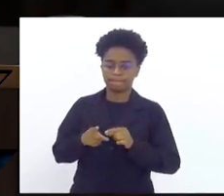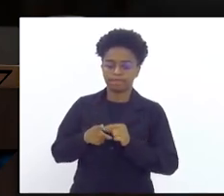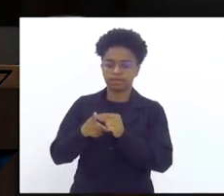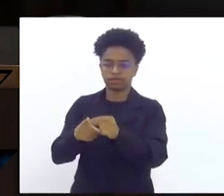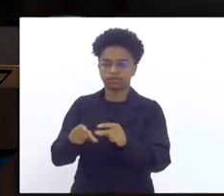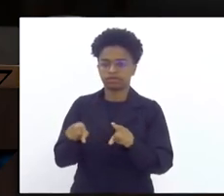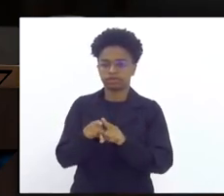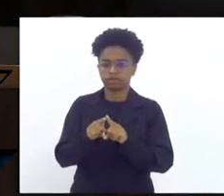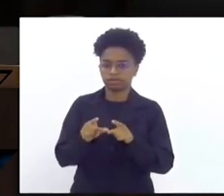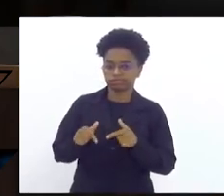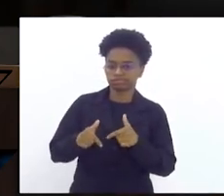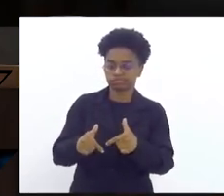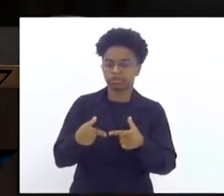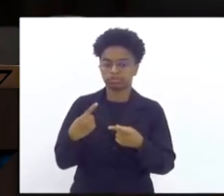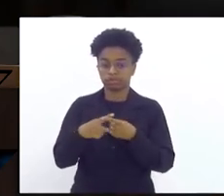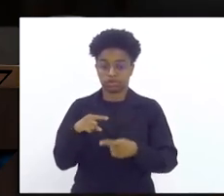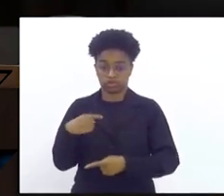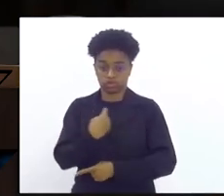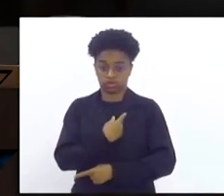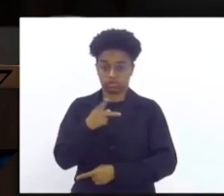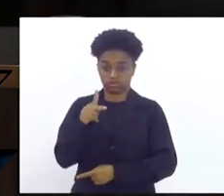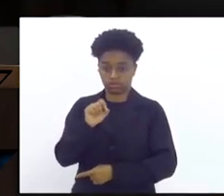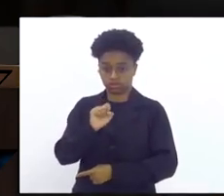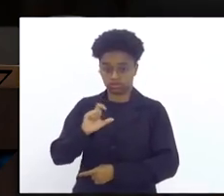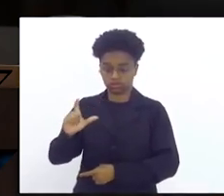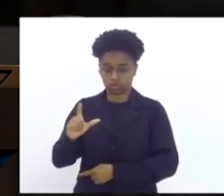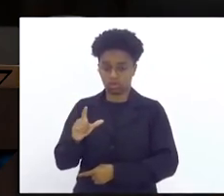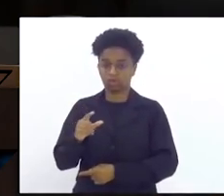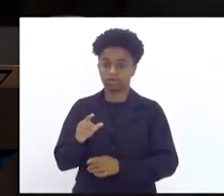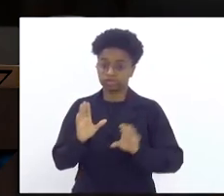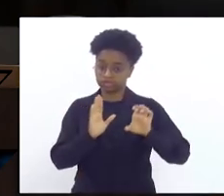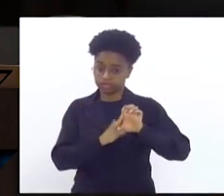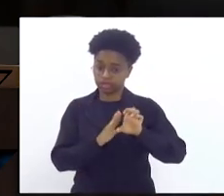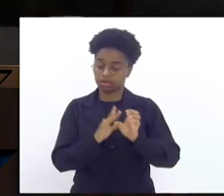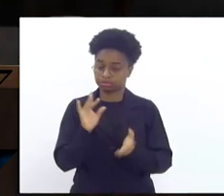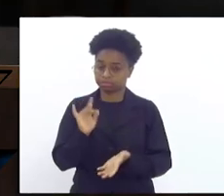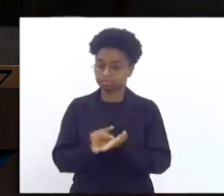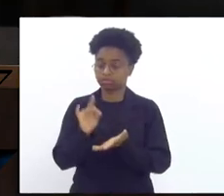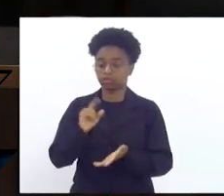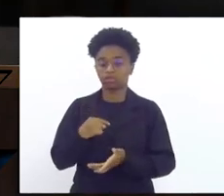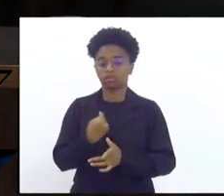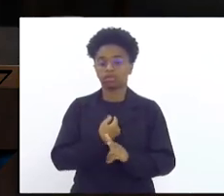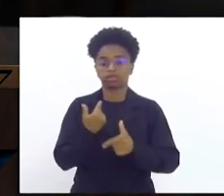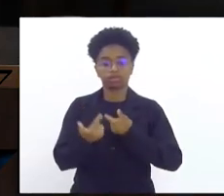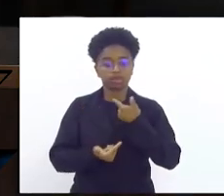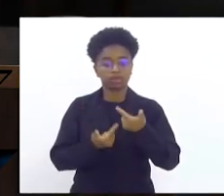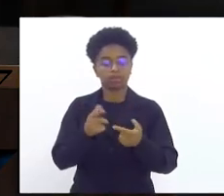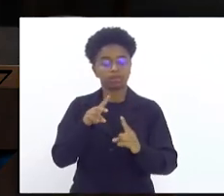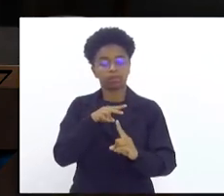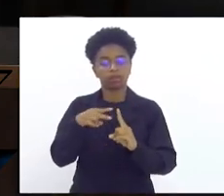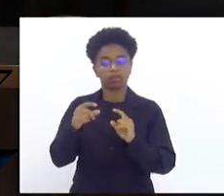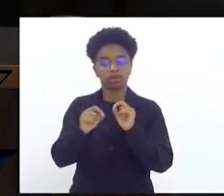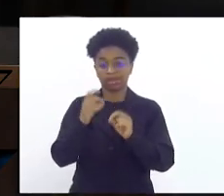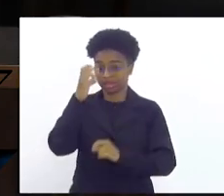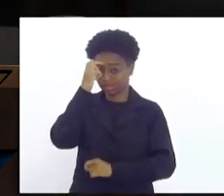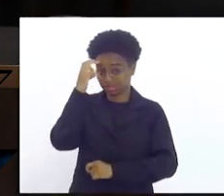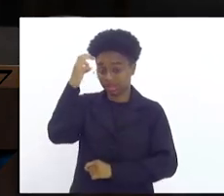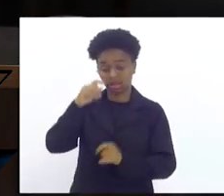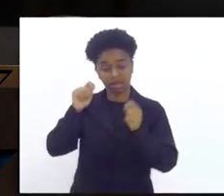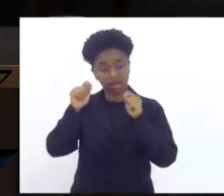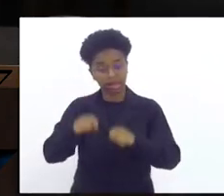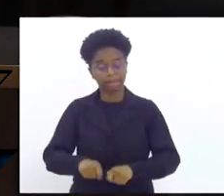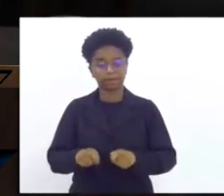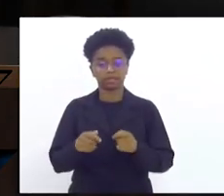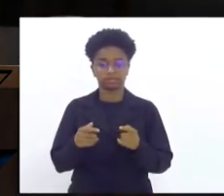enfrentamentos nós do pessoal nós de esquerda original da esquerda original trabalhamos com a perspectiva da Inteligência da capacidade